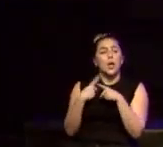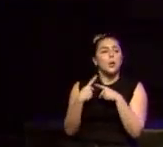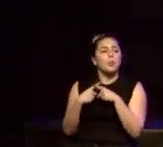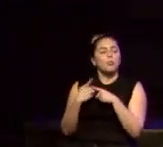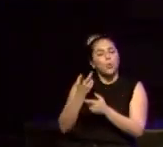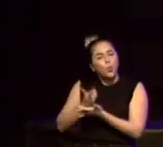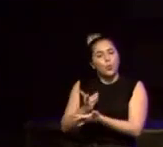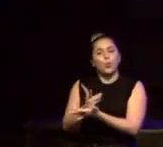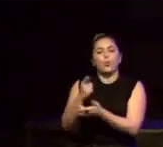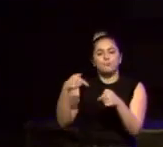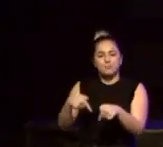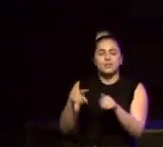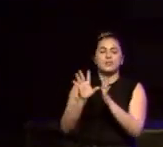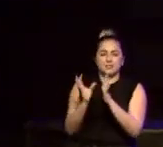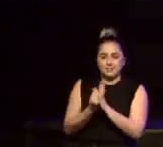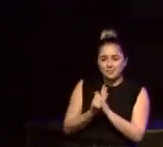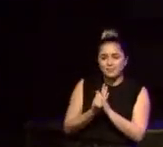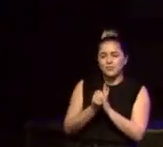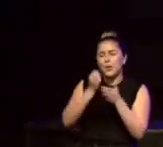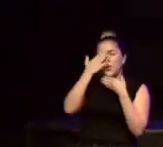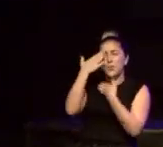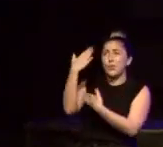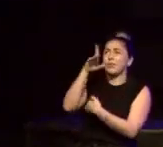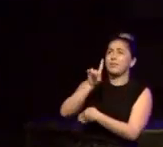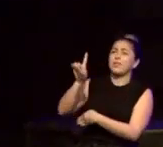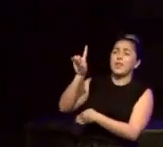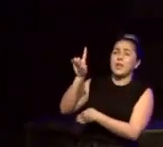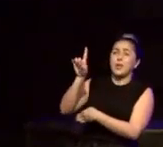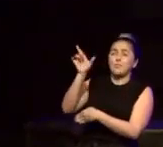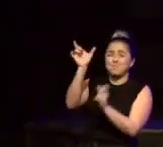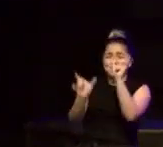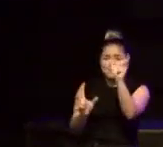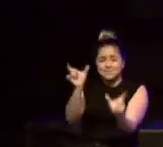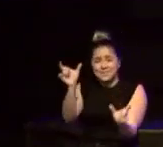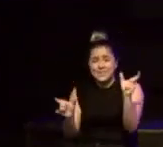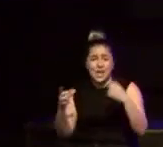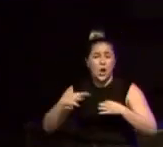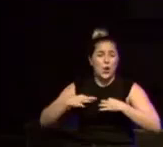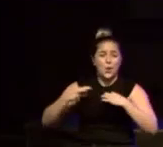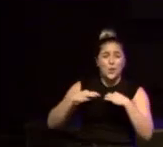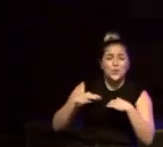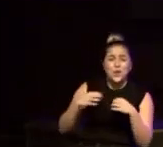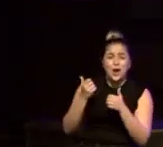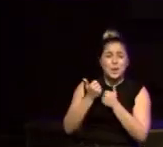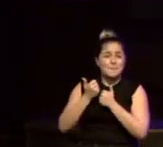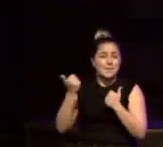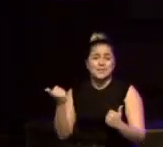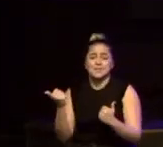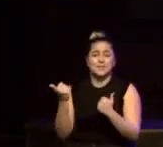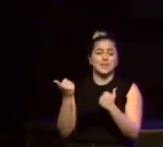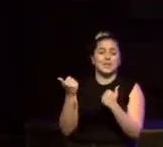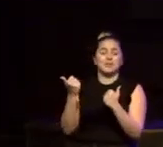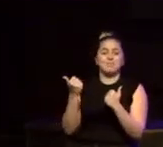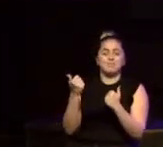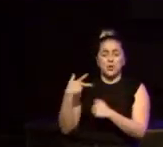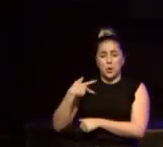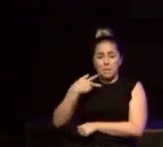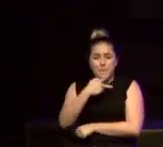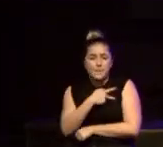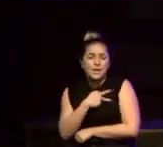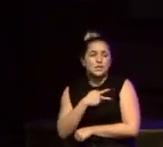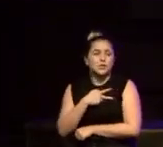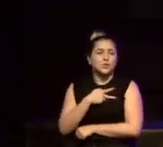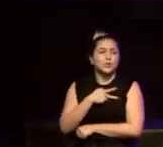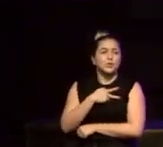adiante. Então eu dou graças a Deus pela vida de cada voluntário, de cada ministério, pela vida dos pastores, do bispo